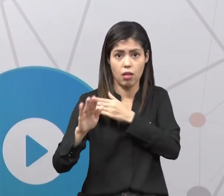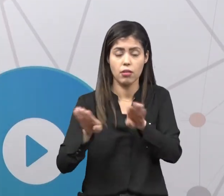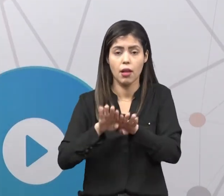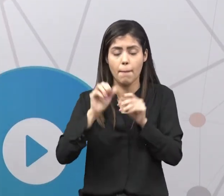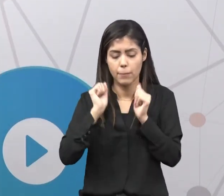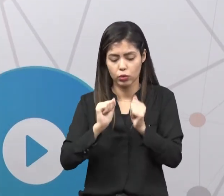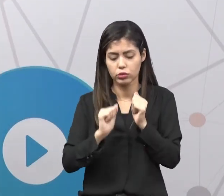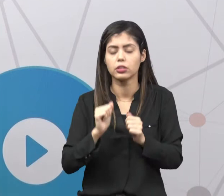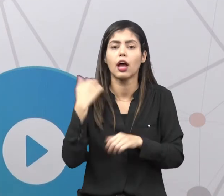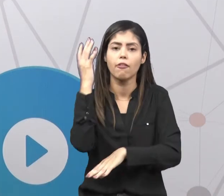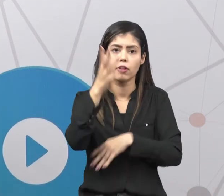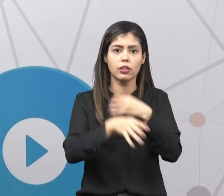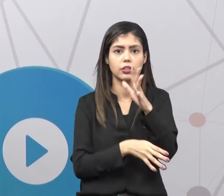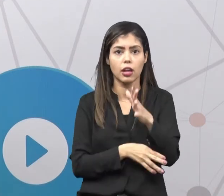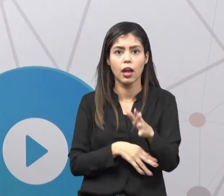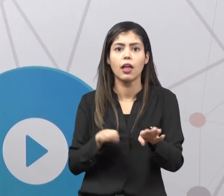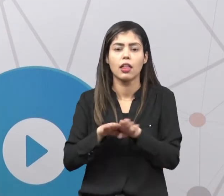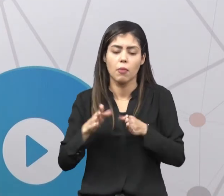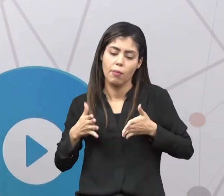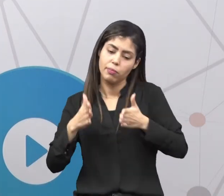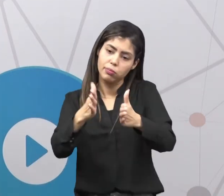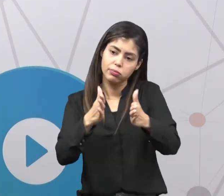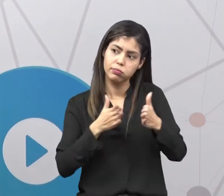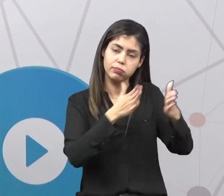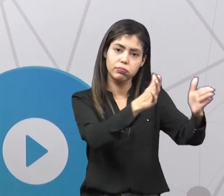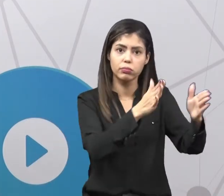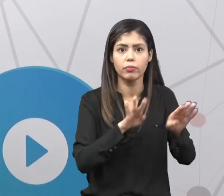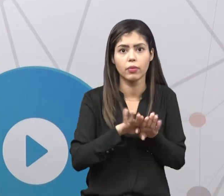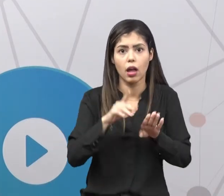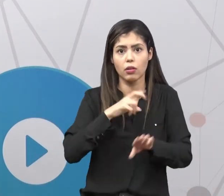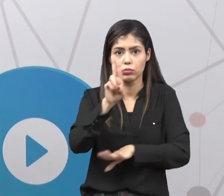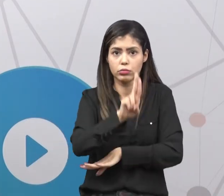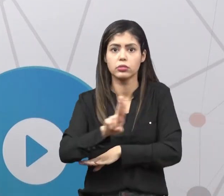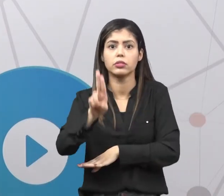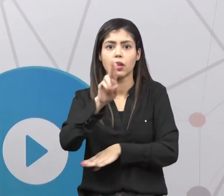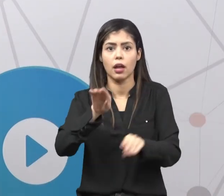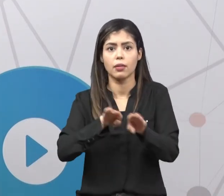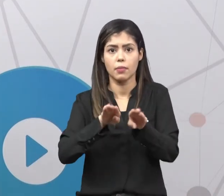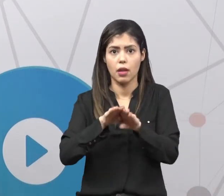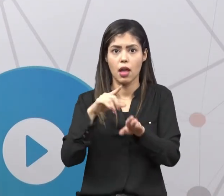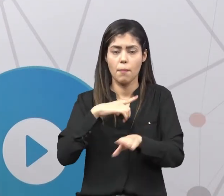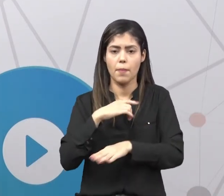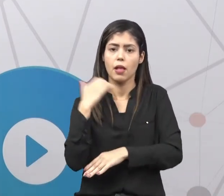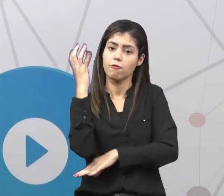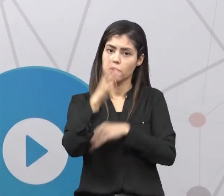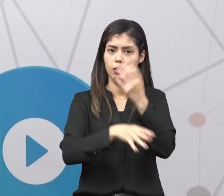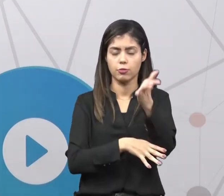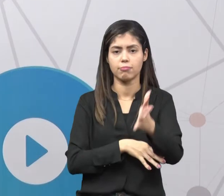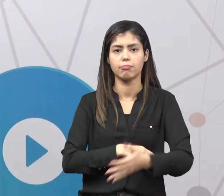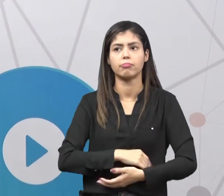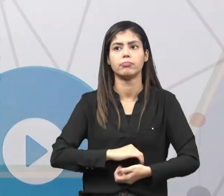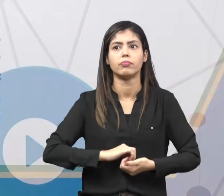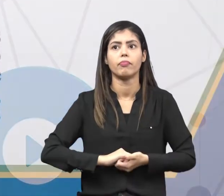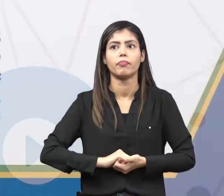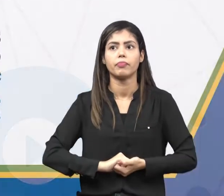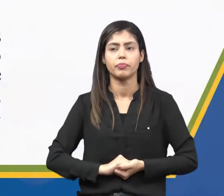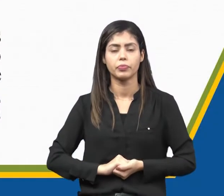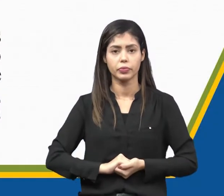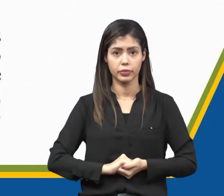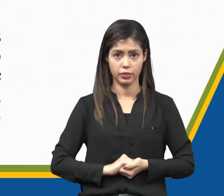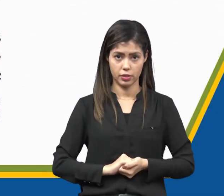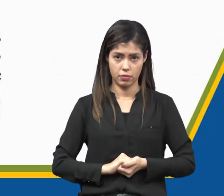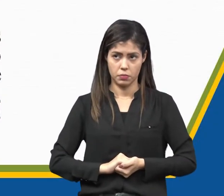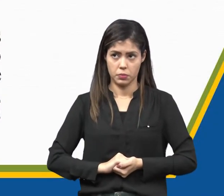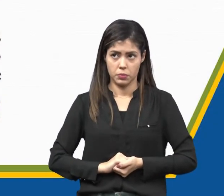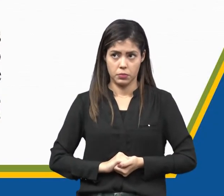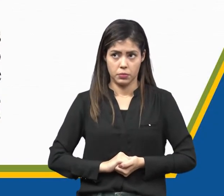modelo também que nós chamamos de corredor ecológico, que é muito útil para a preservação das florestas, ok?